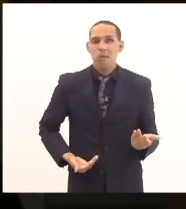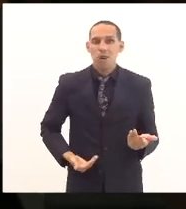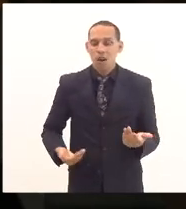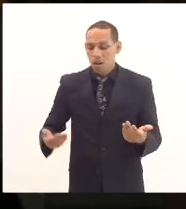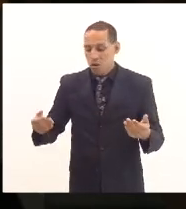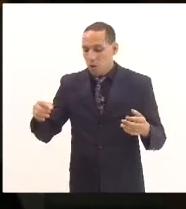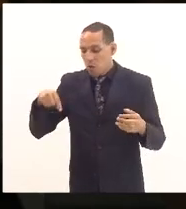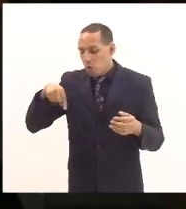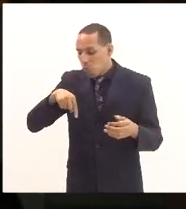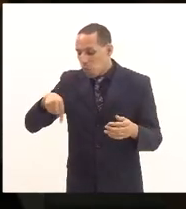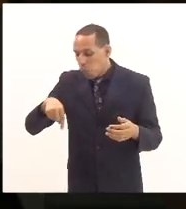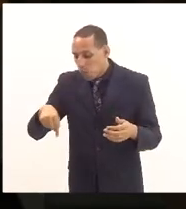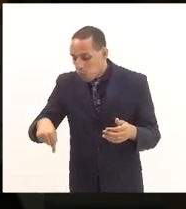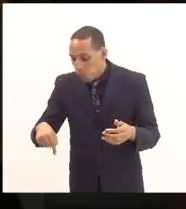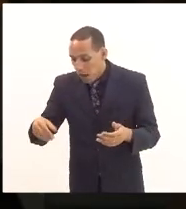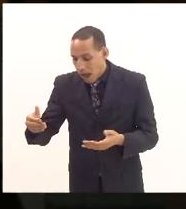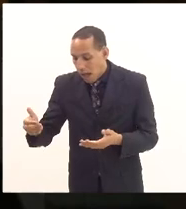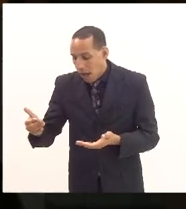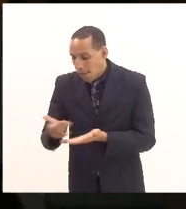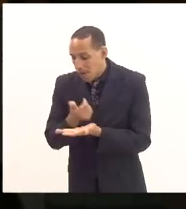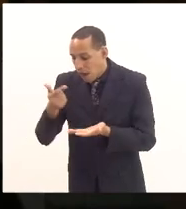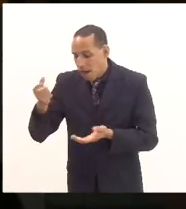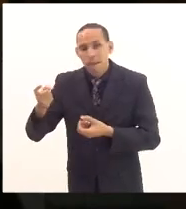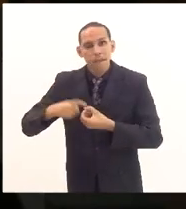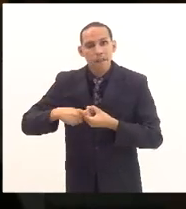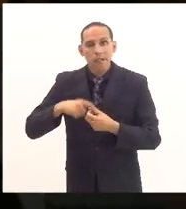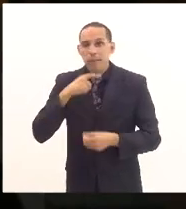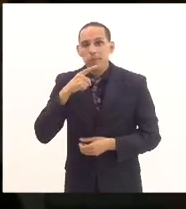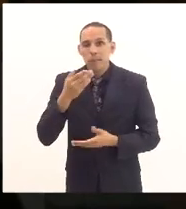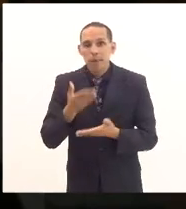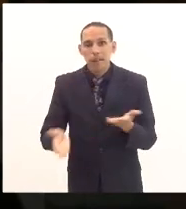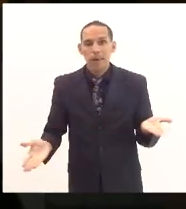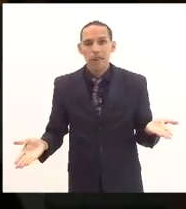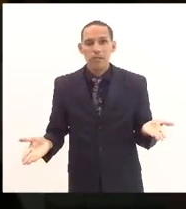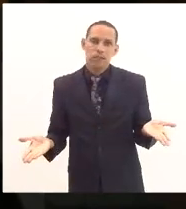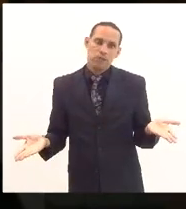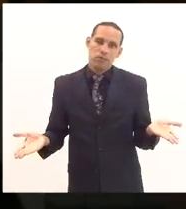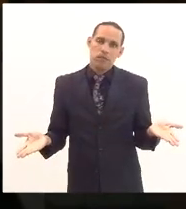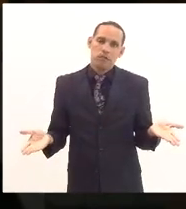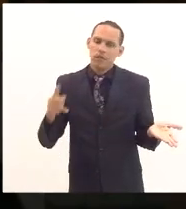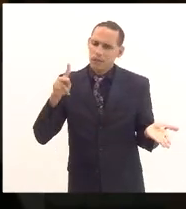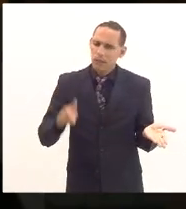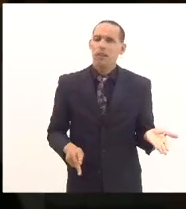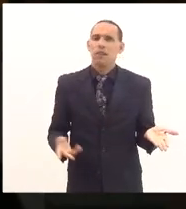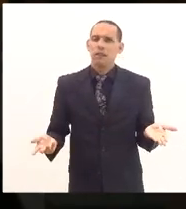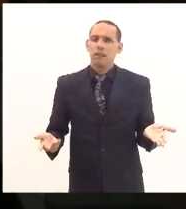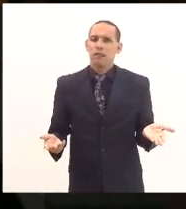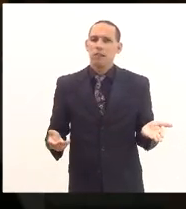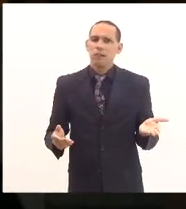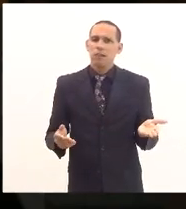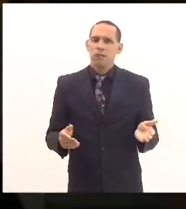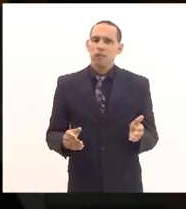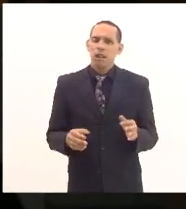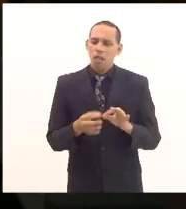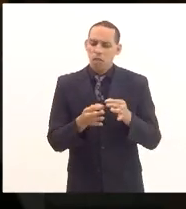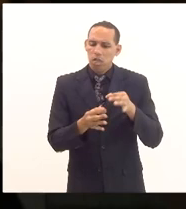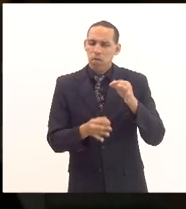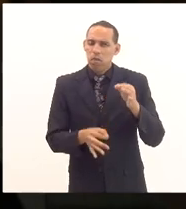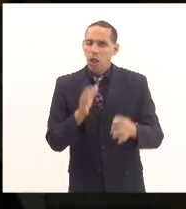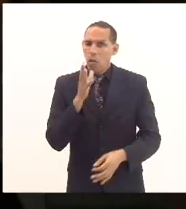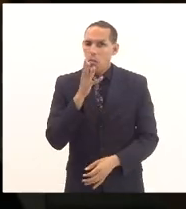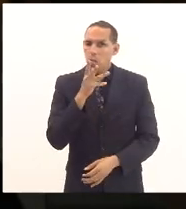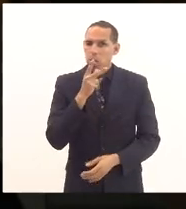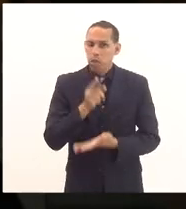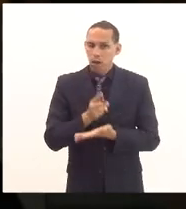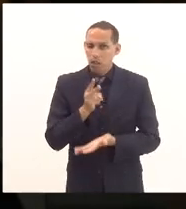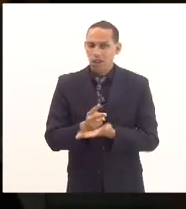para a população. Por isso, senhor presidente, acho que não há mais a se protelar. O que se